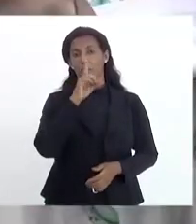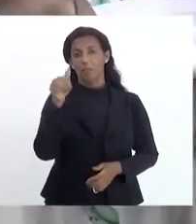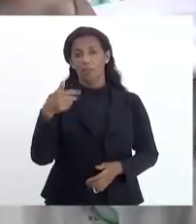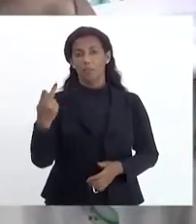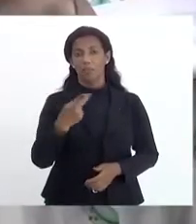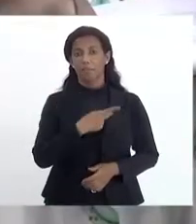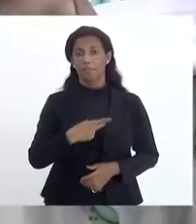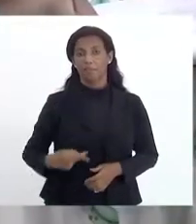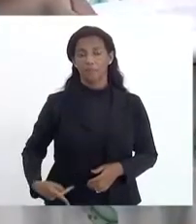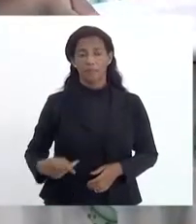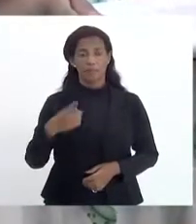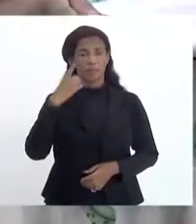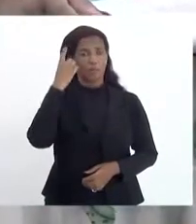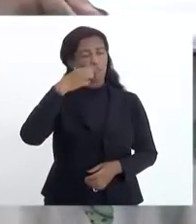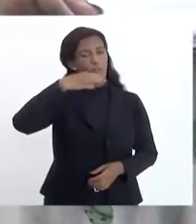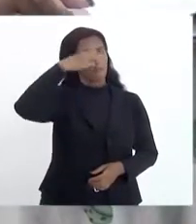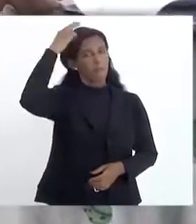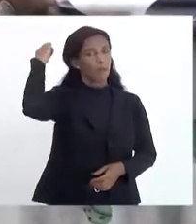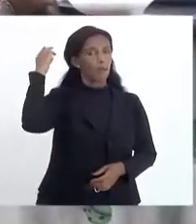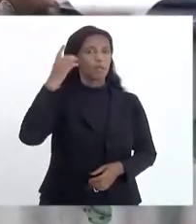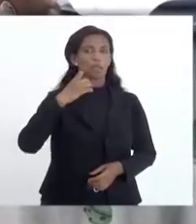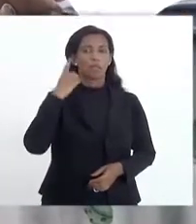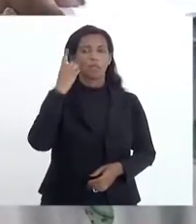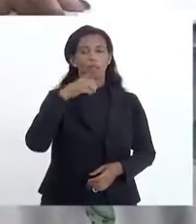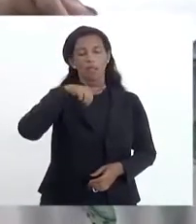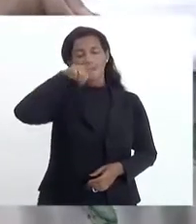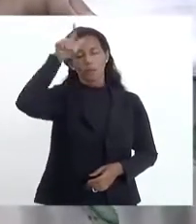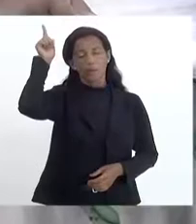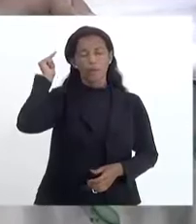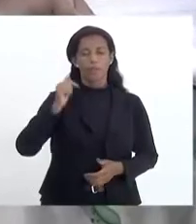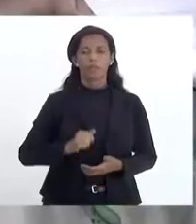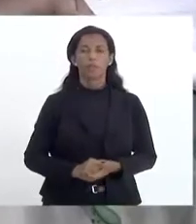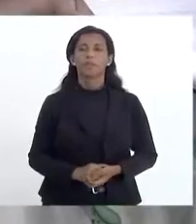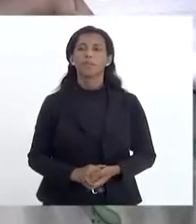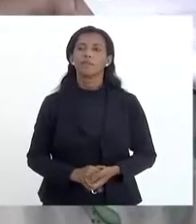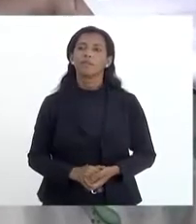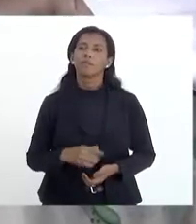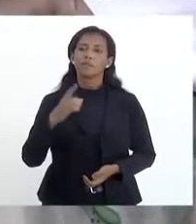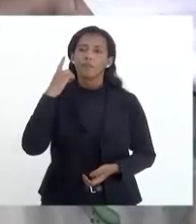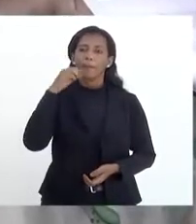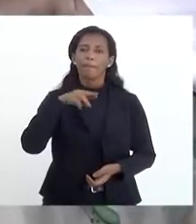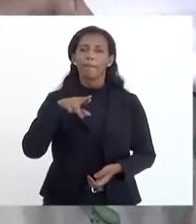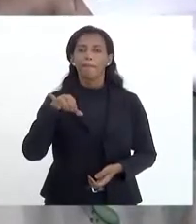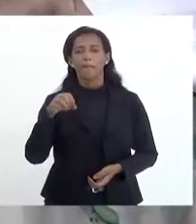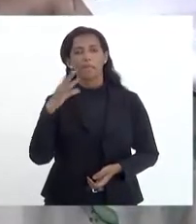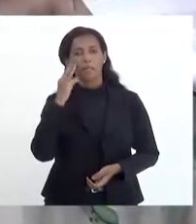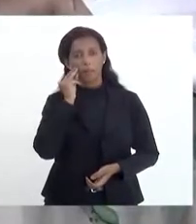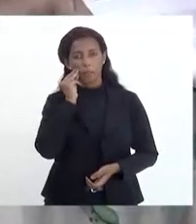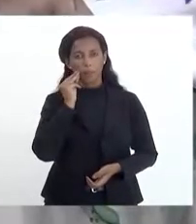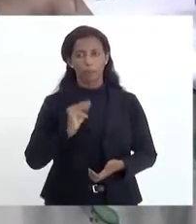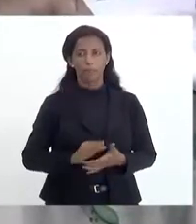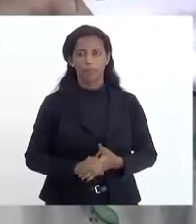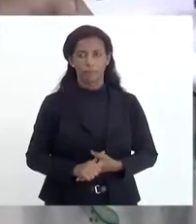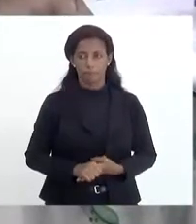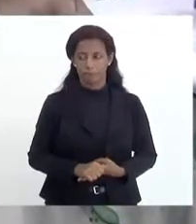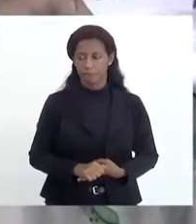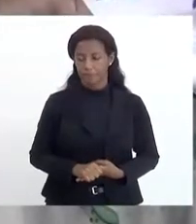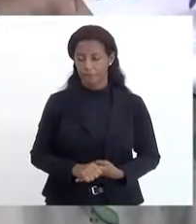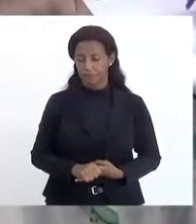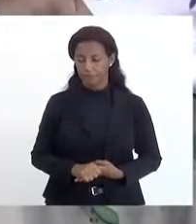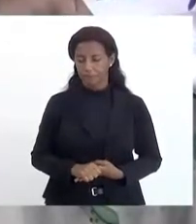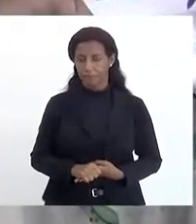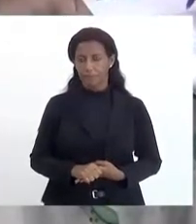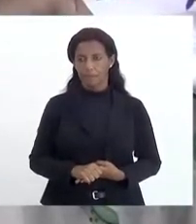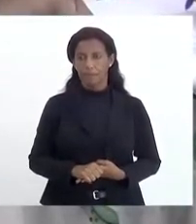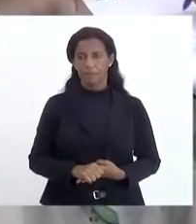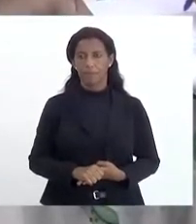presidente, deputado Márcio Pacheco, deputado Luiz Paulo, deputado Mink, deputada Mônica. Eu